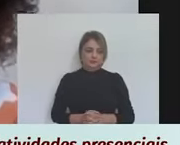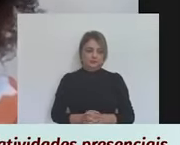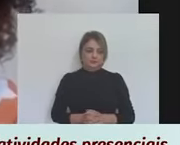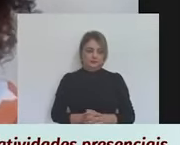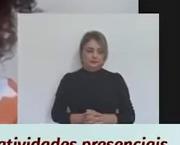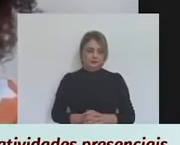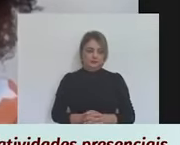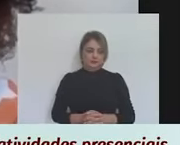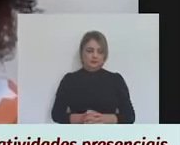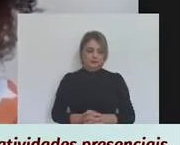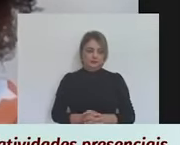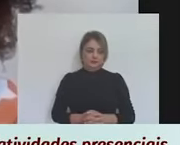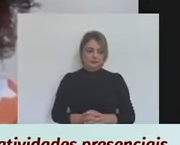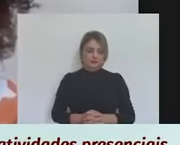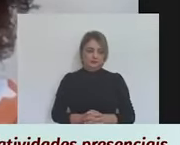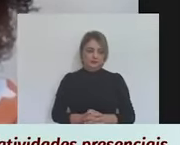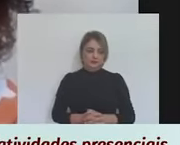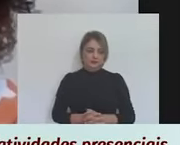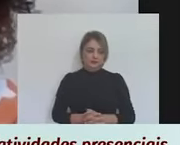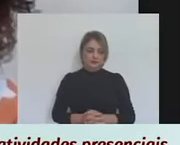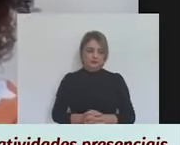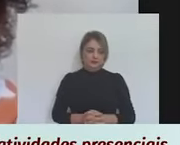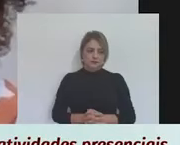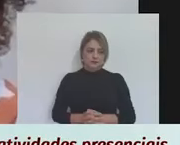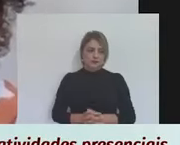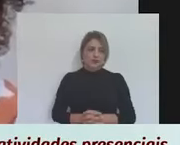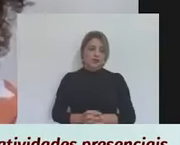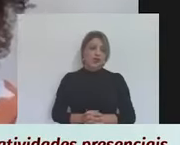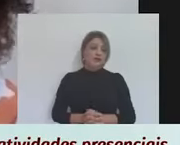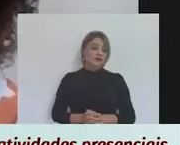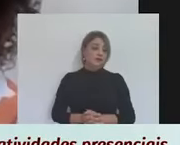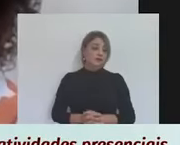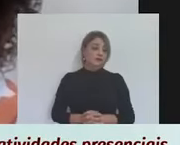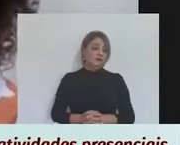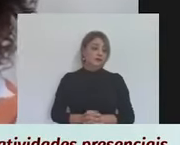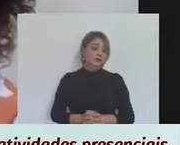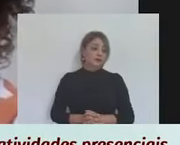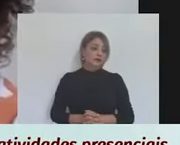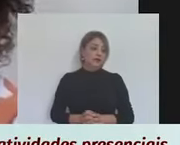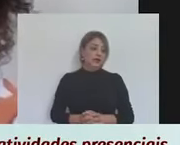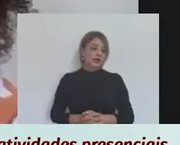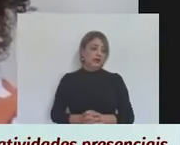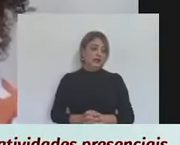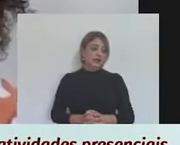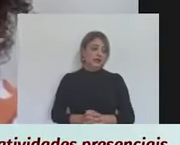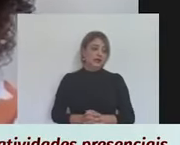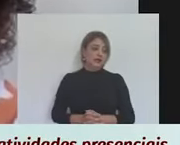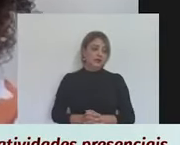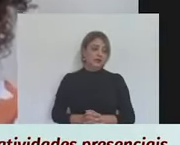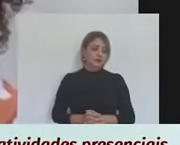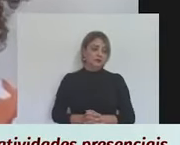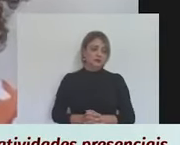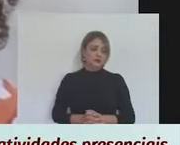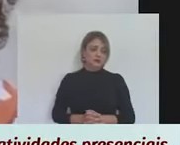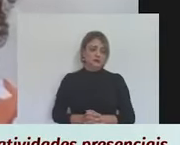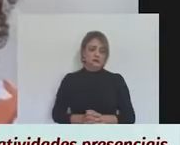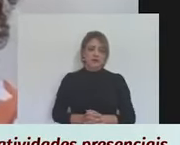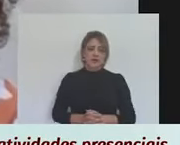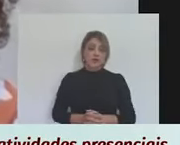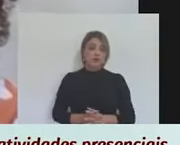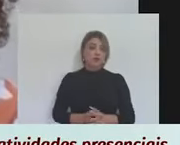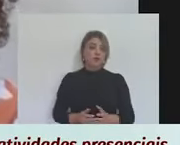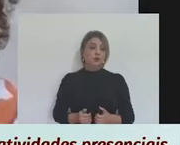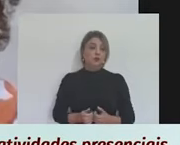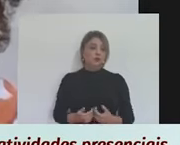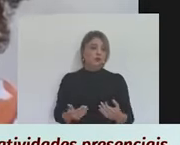bom debate sobre essa volta às aulas, que a Secretaria de Educação e o governo do Distrito Federal